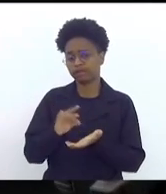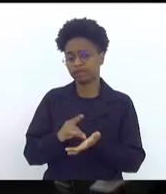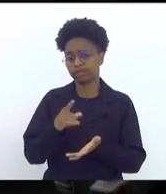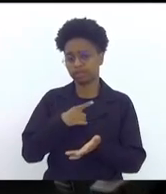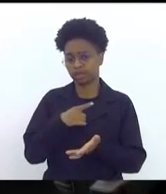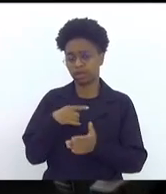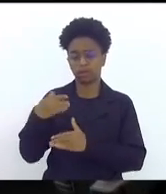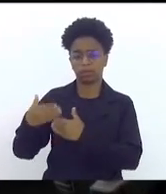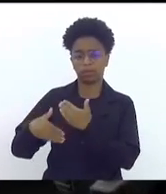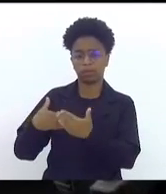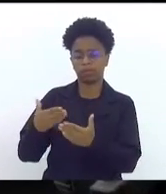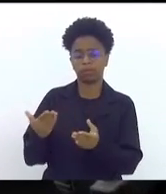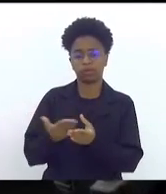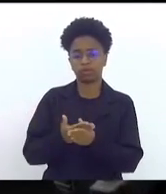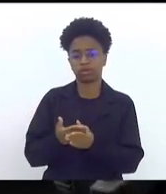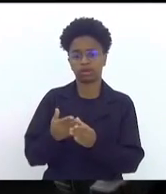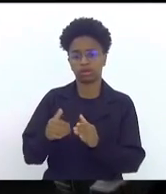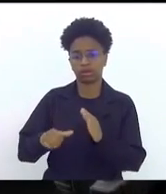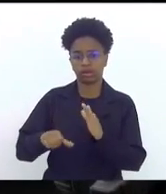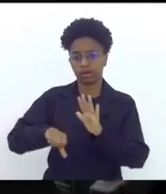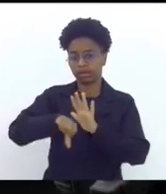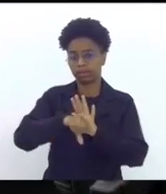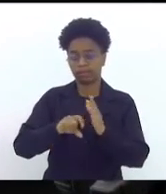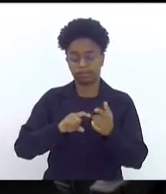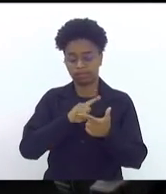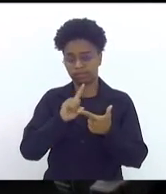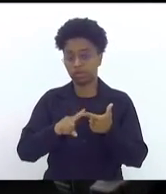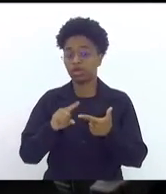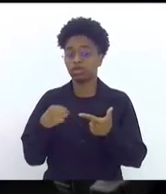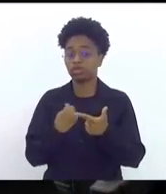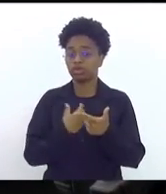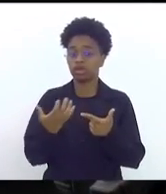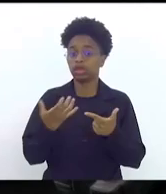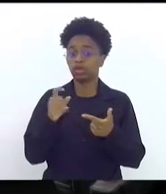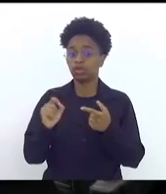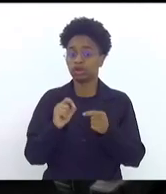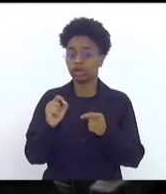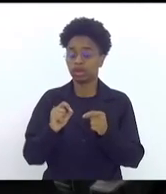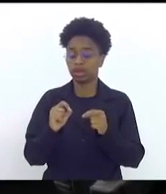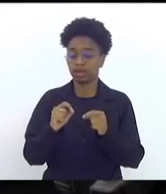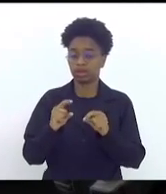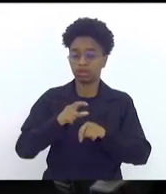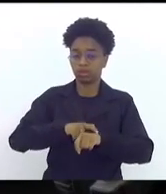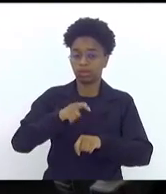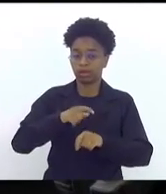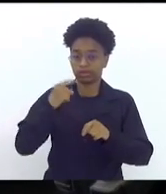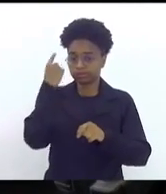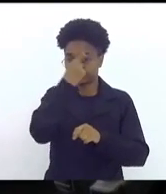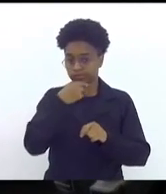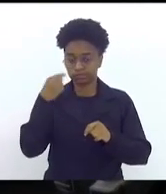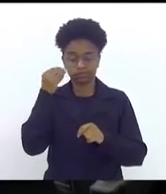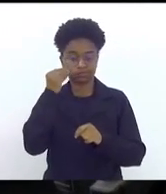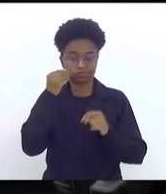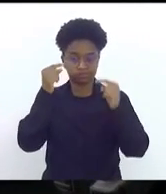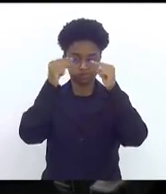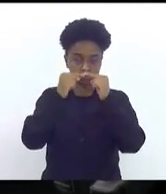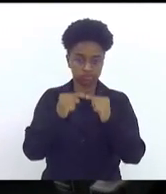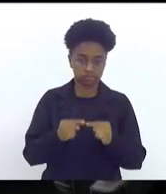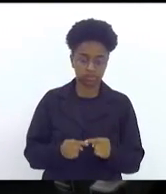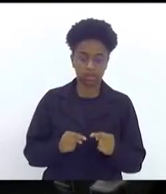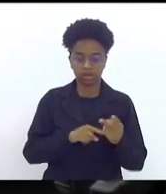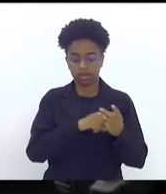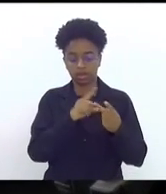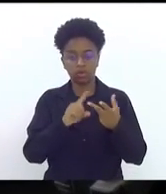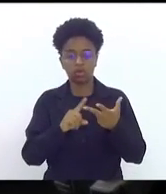A segunda será o que queremos com o ato de reconhecimento de pessoas. E a terceira, de maneira muito breve, o que é um